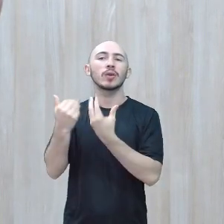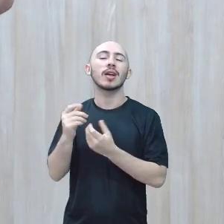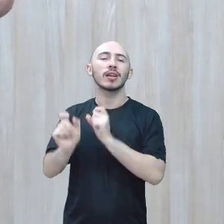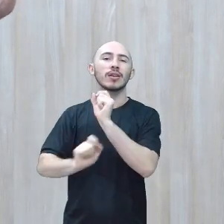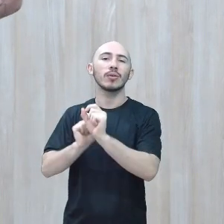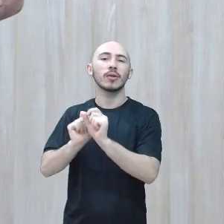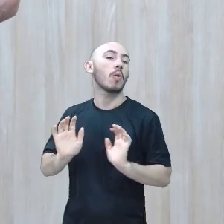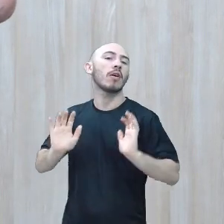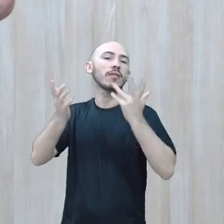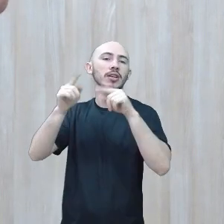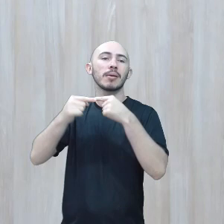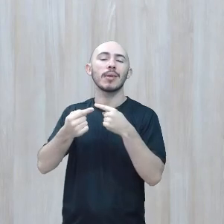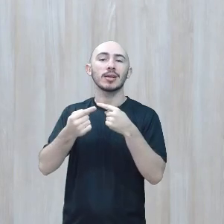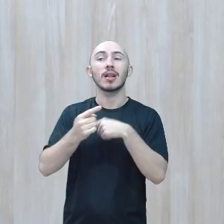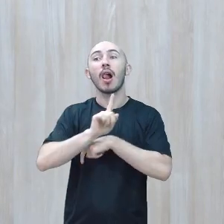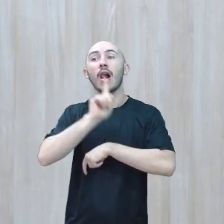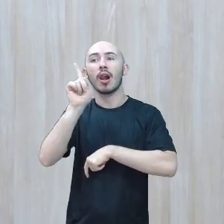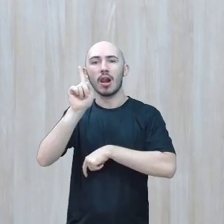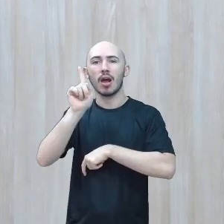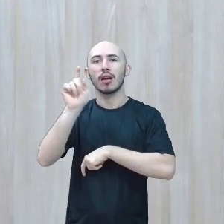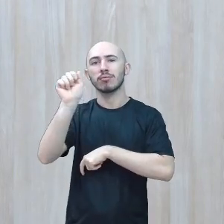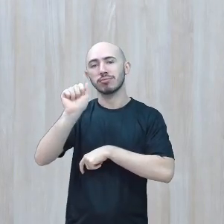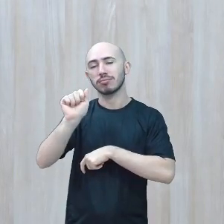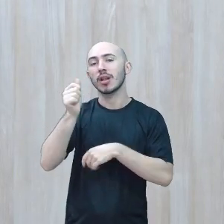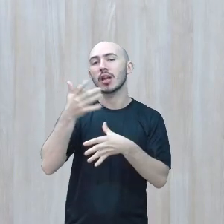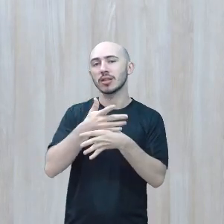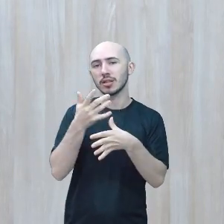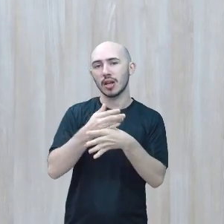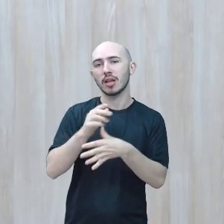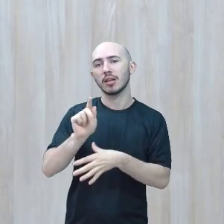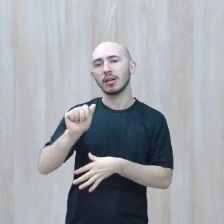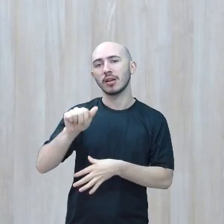cirurgia plástica para ela. Então...